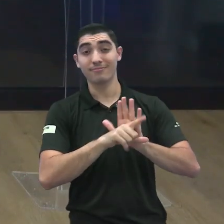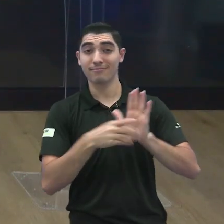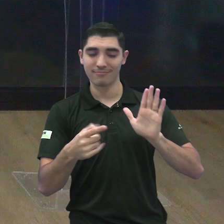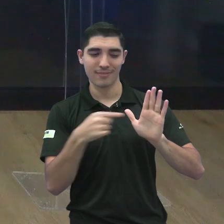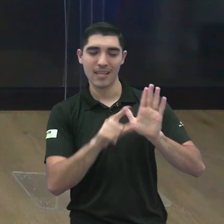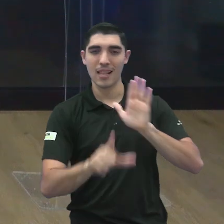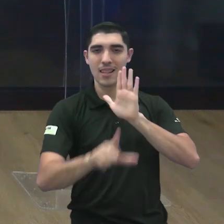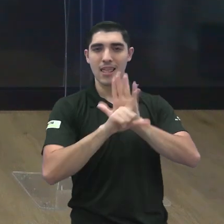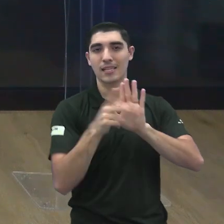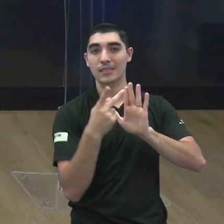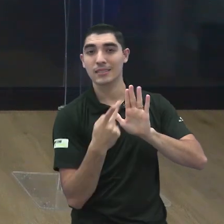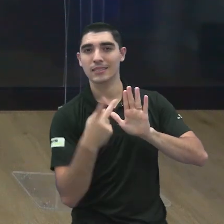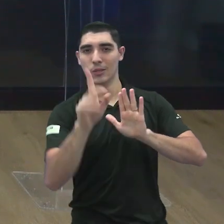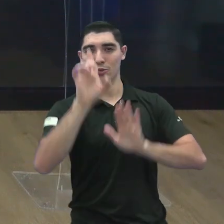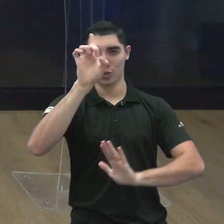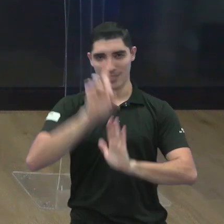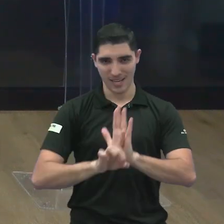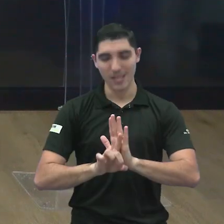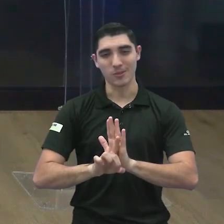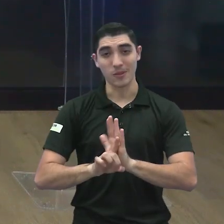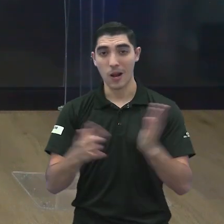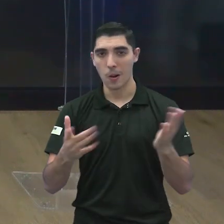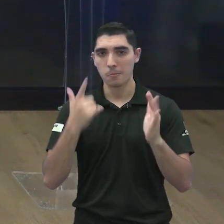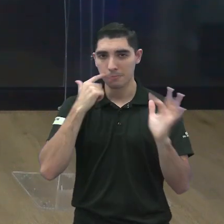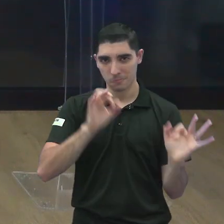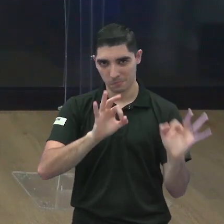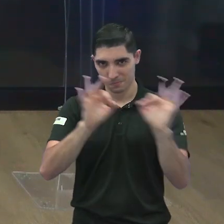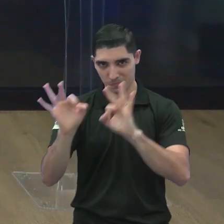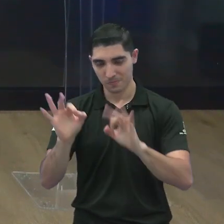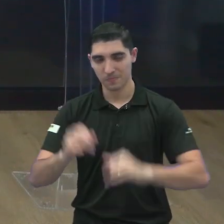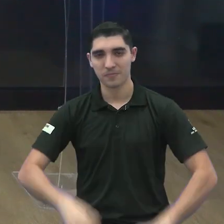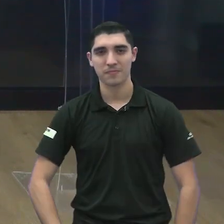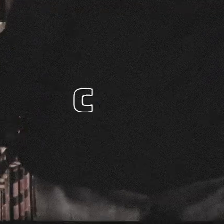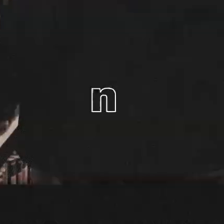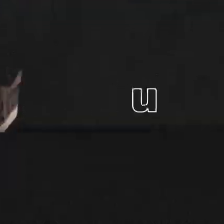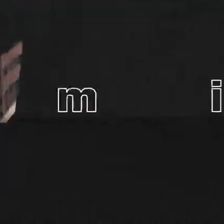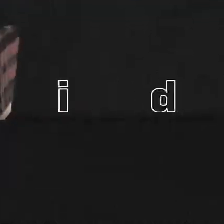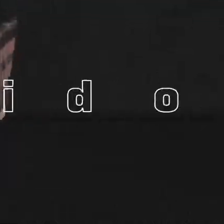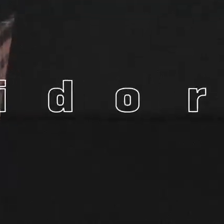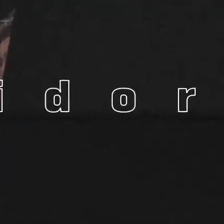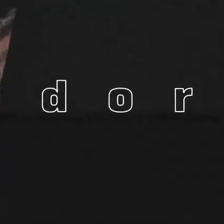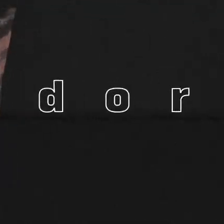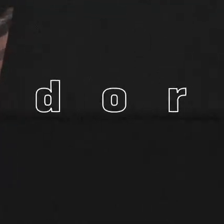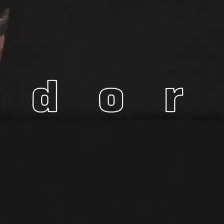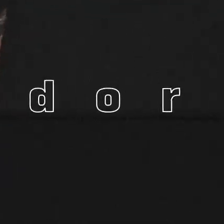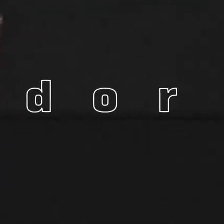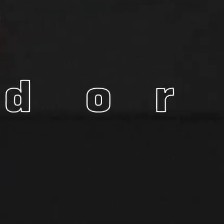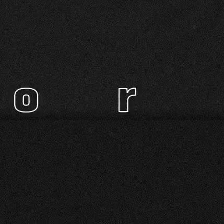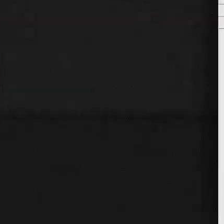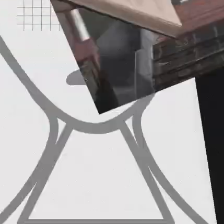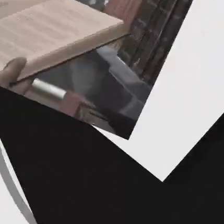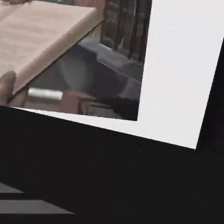Boletim. É o quadro Seu Direito. Vamos conferir o episódio de hoje.